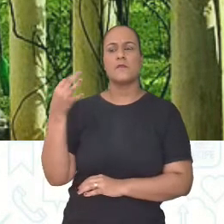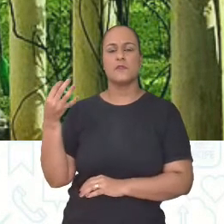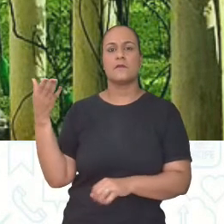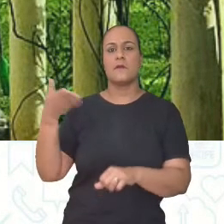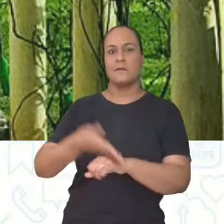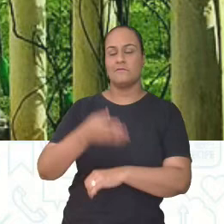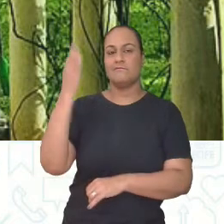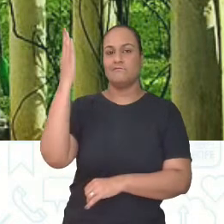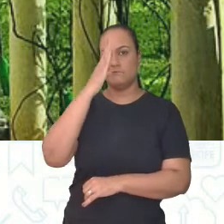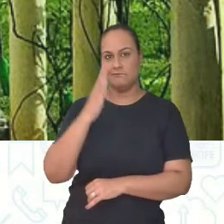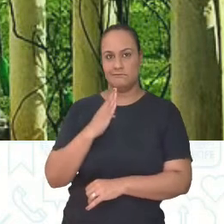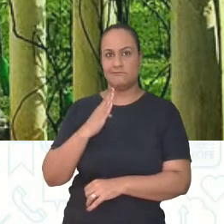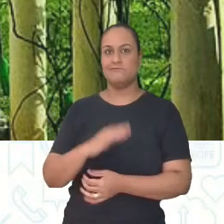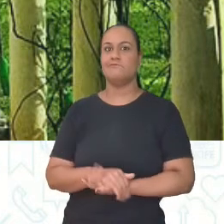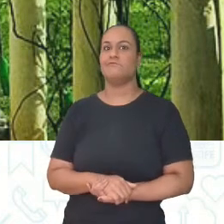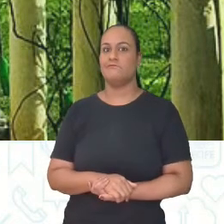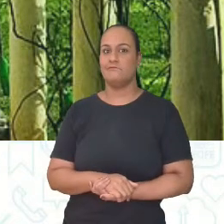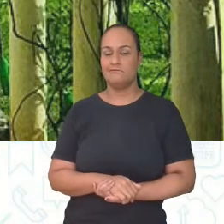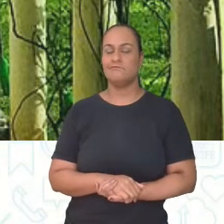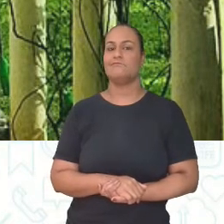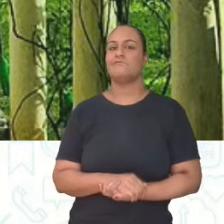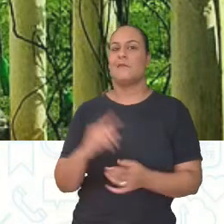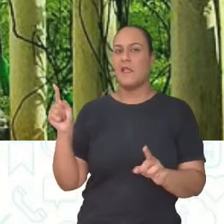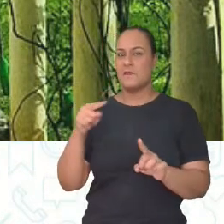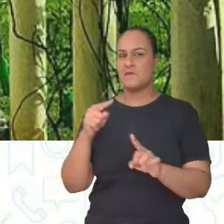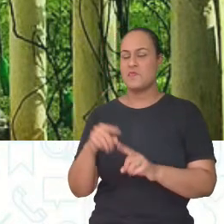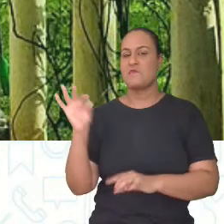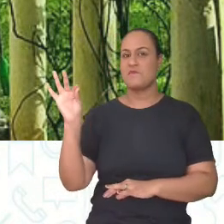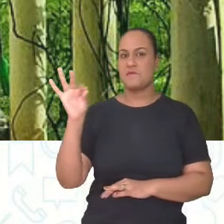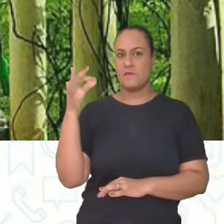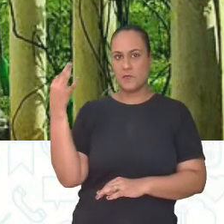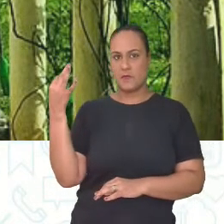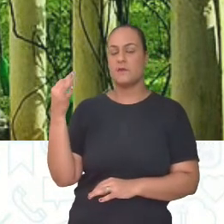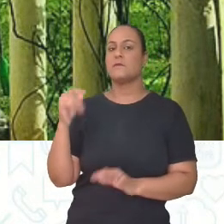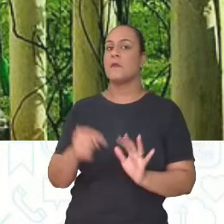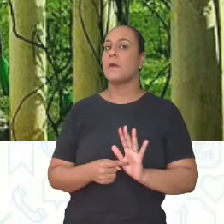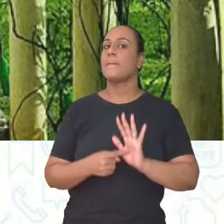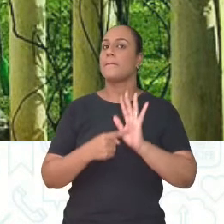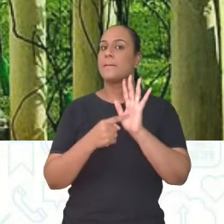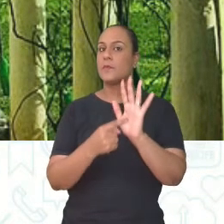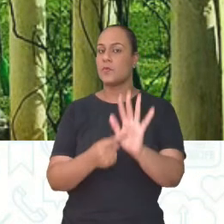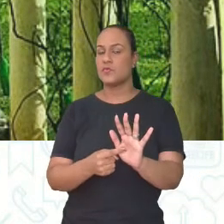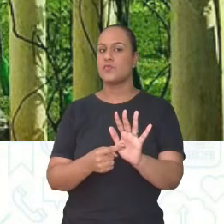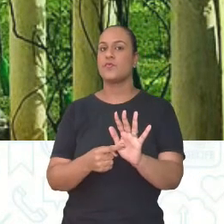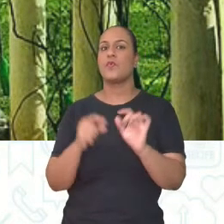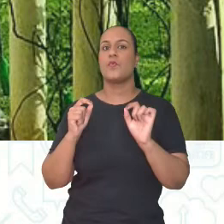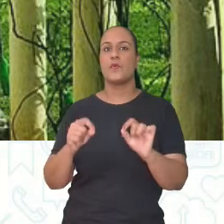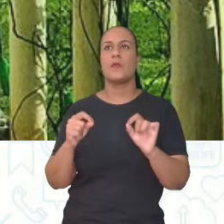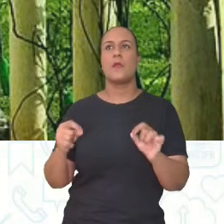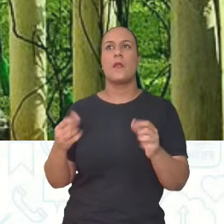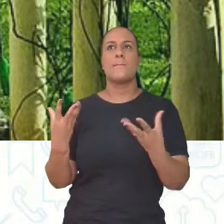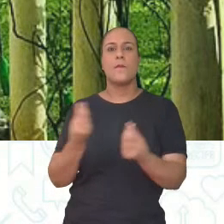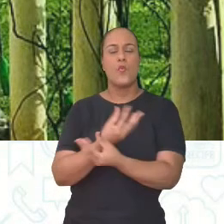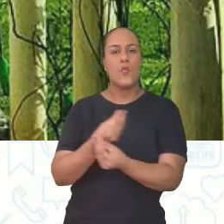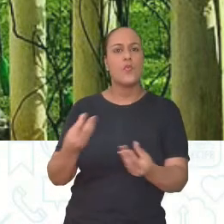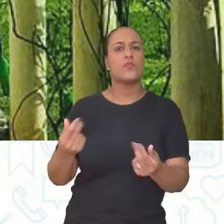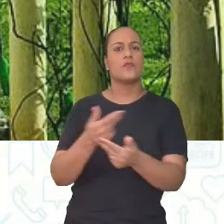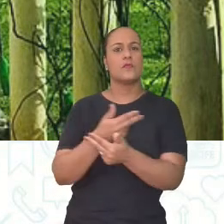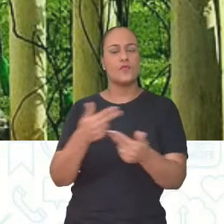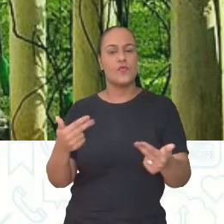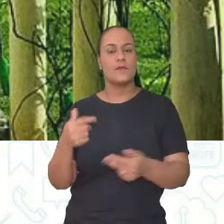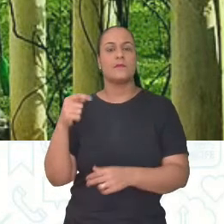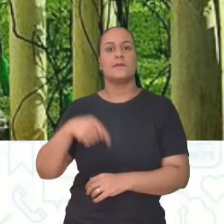o Brasil. Eita, essa missão francesa retratou, viu, muitas questões daqui